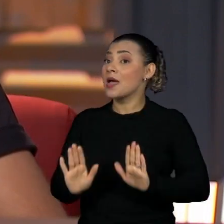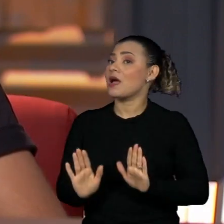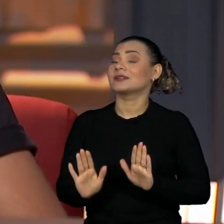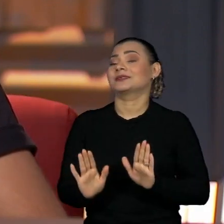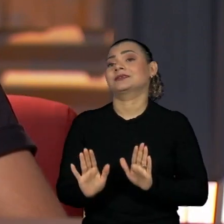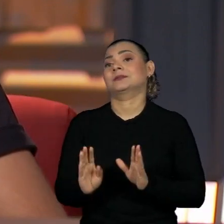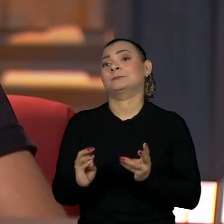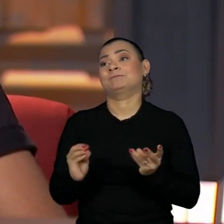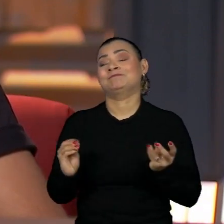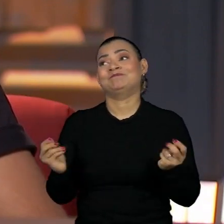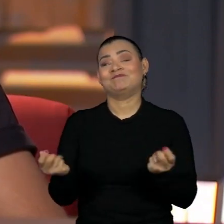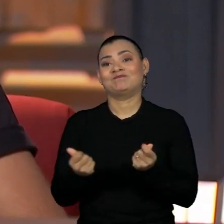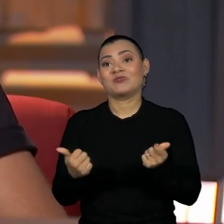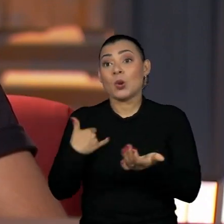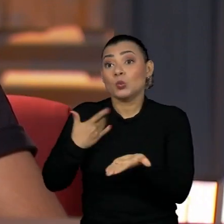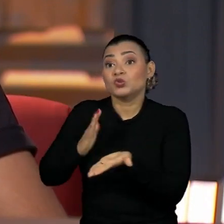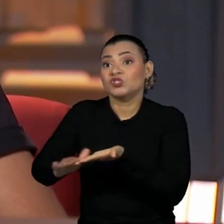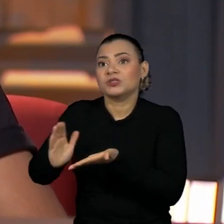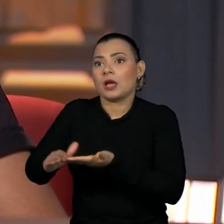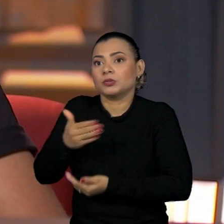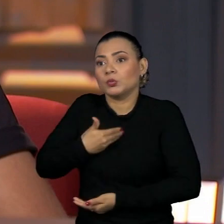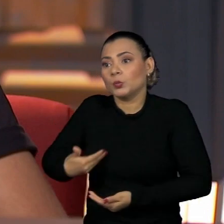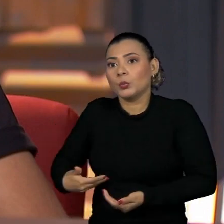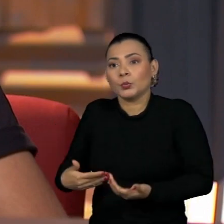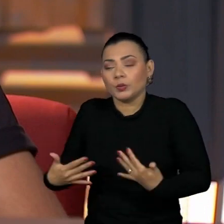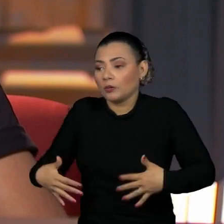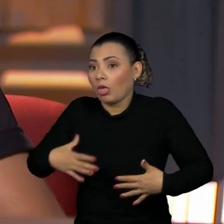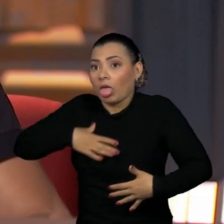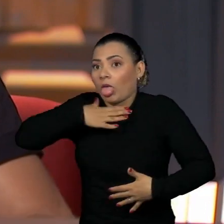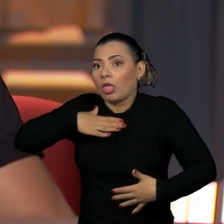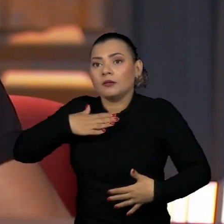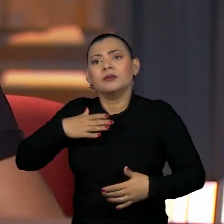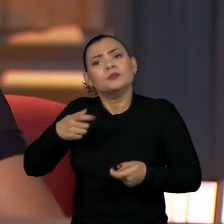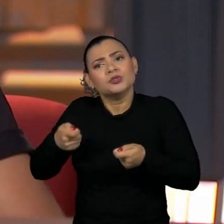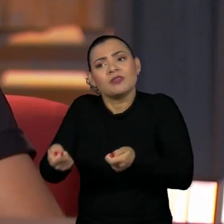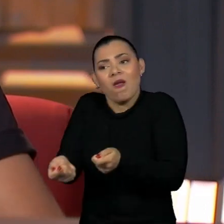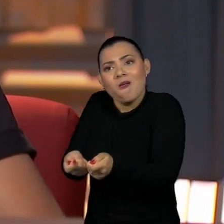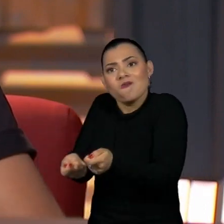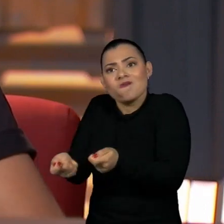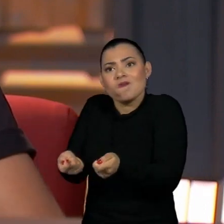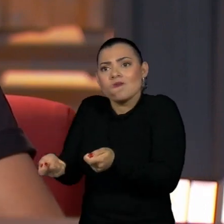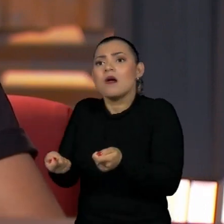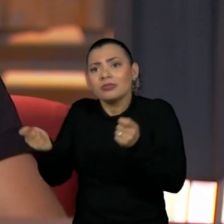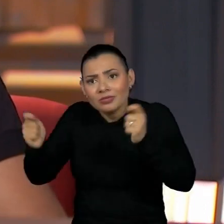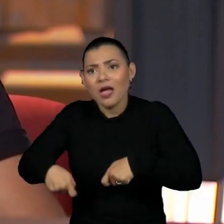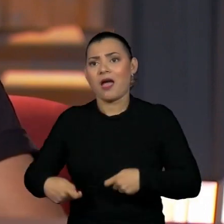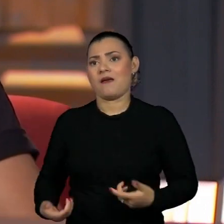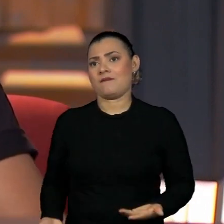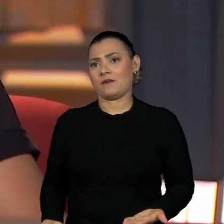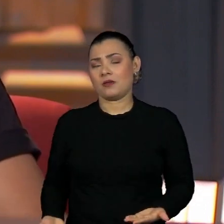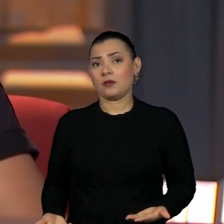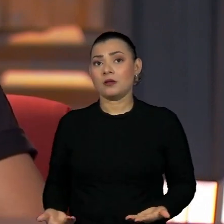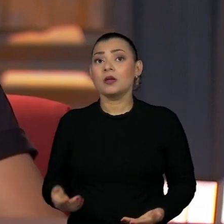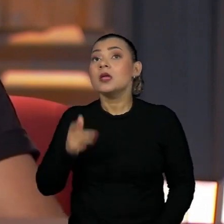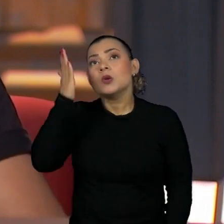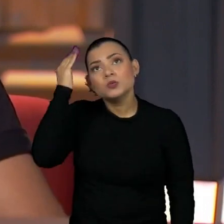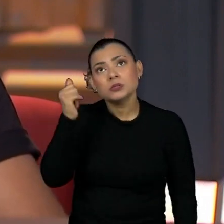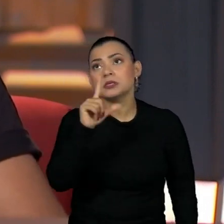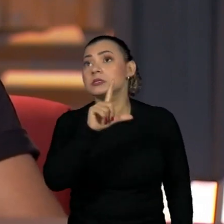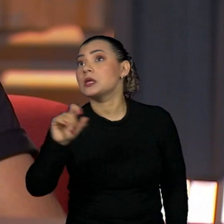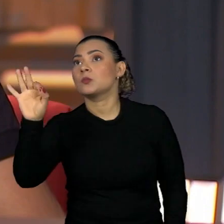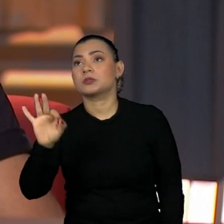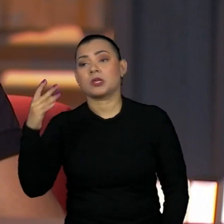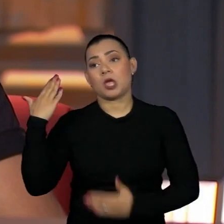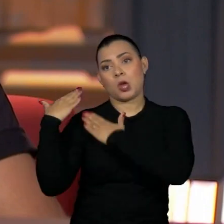maneira os gastos públicos poderiam ter dado uma enxugada. Claro que não é 100%